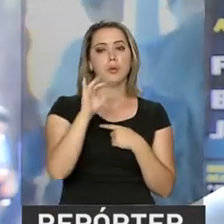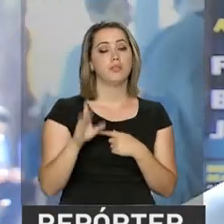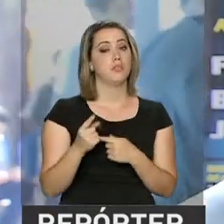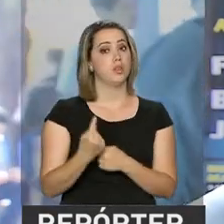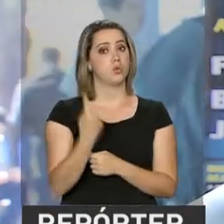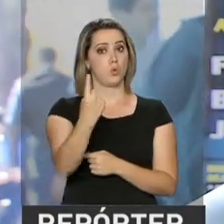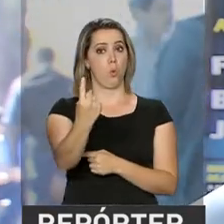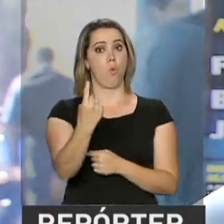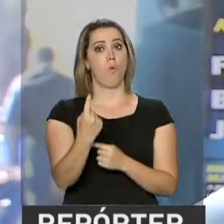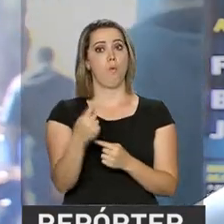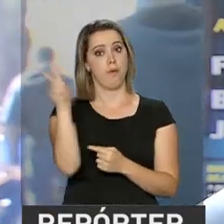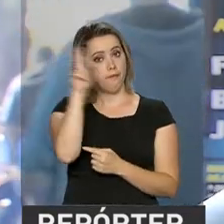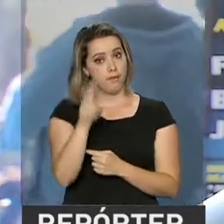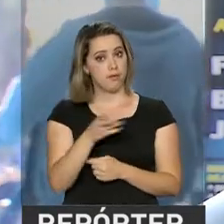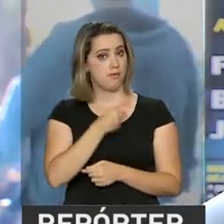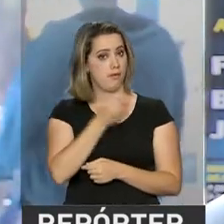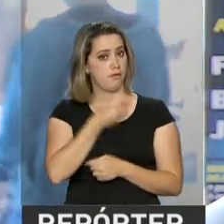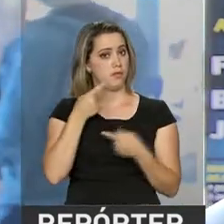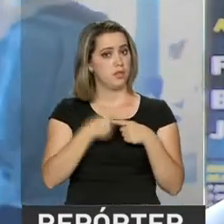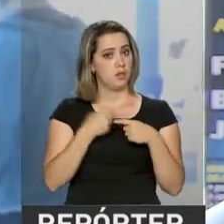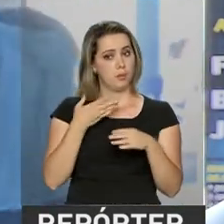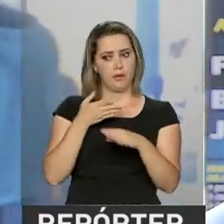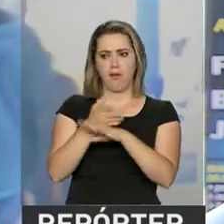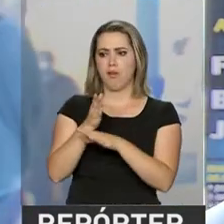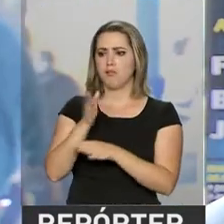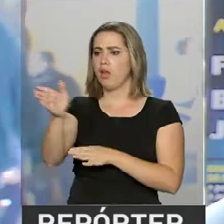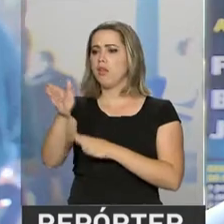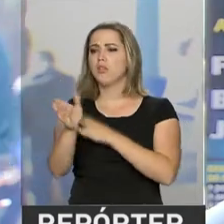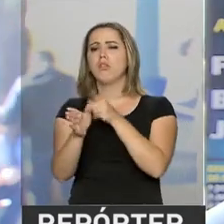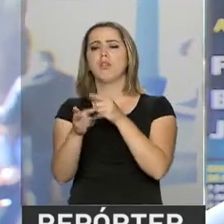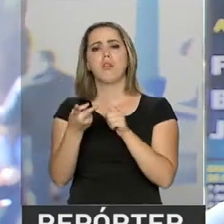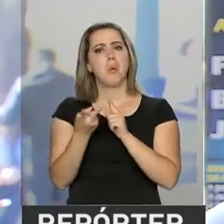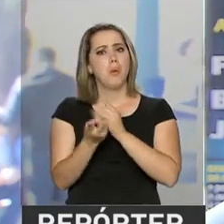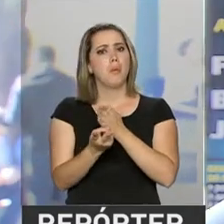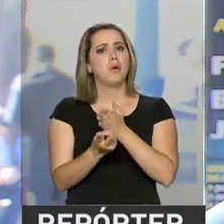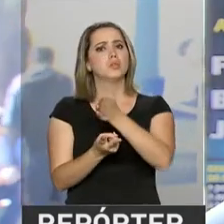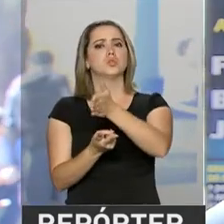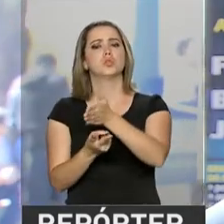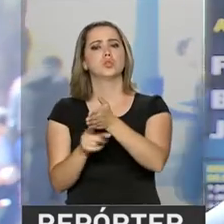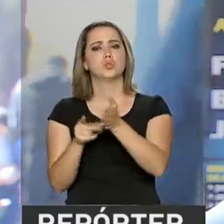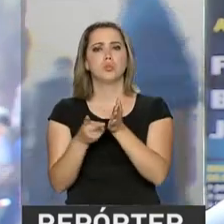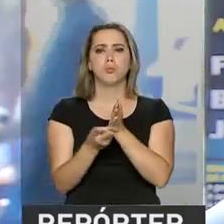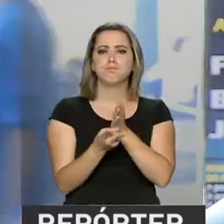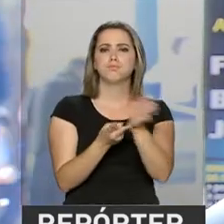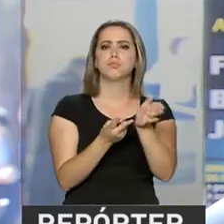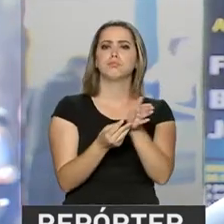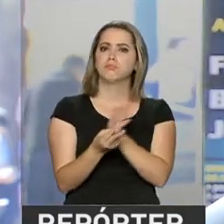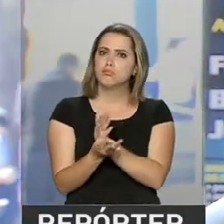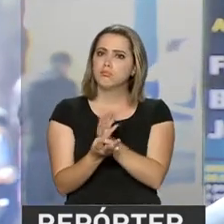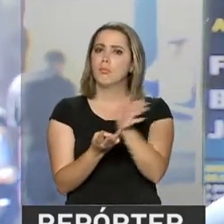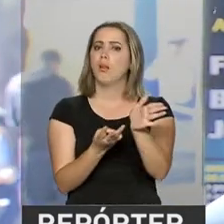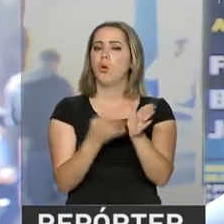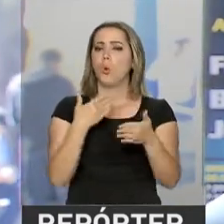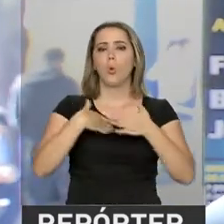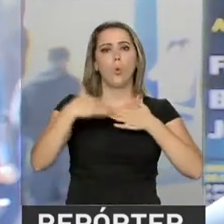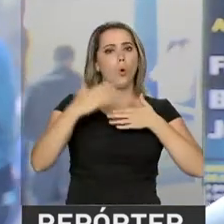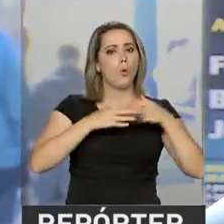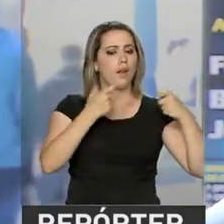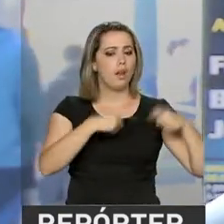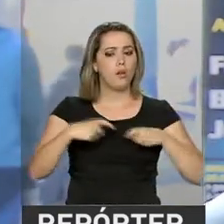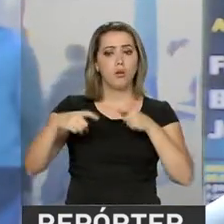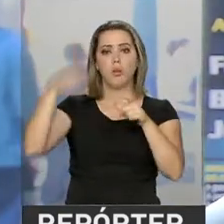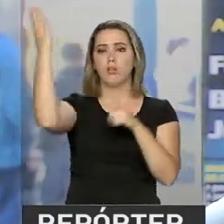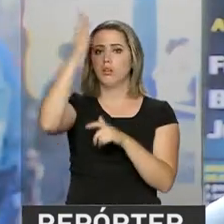única, porque o Enem ele me dá várias possibilidades. De eu fazer um leque de possibilidades de eu fazer em qualquer federal do